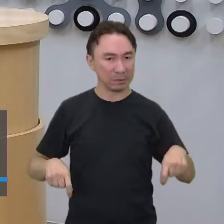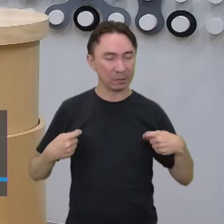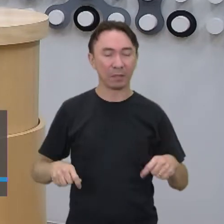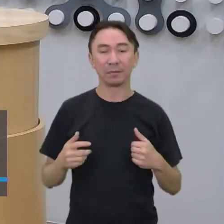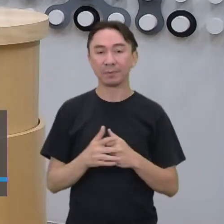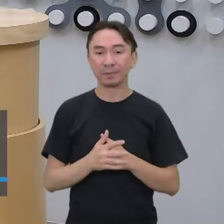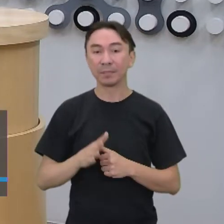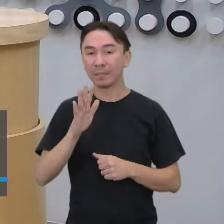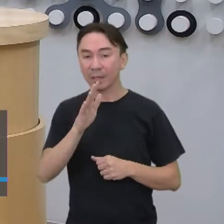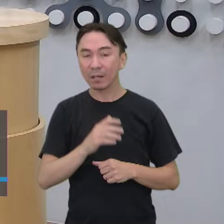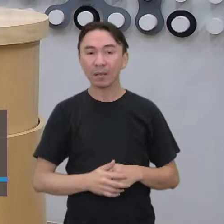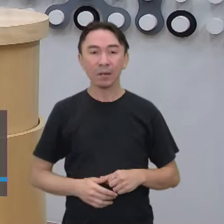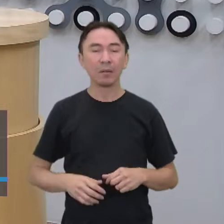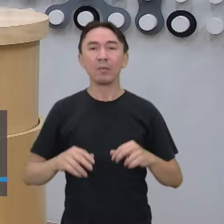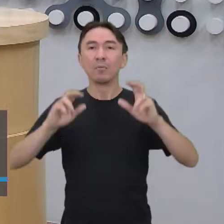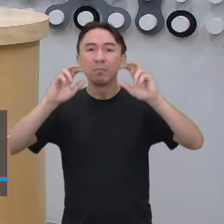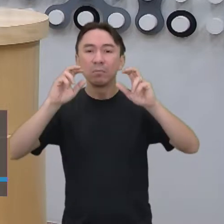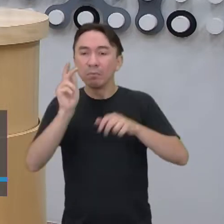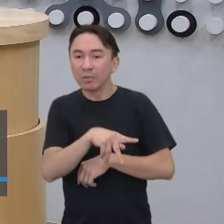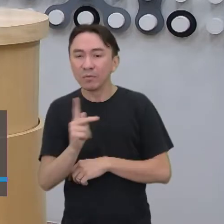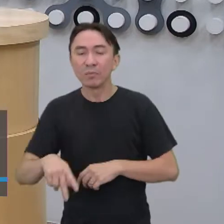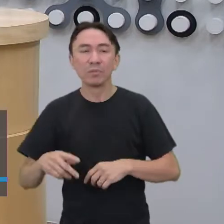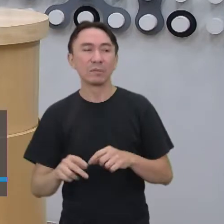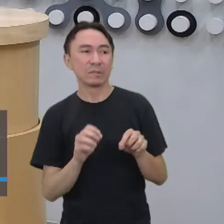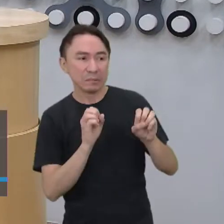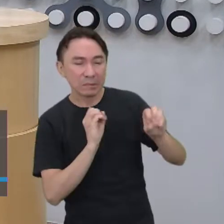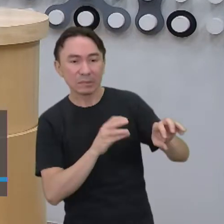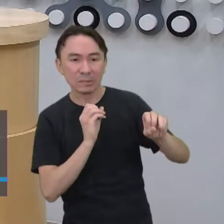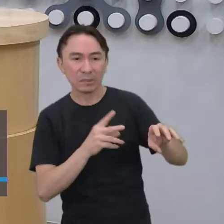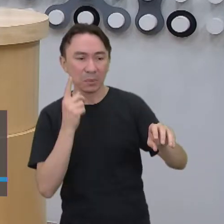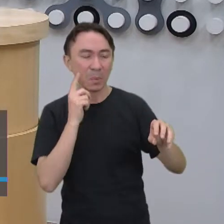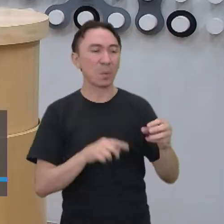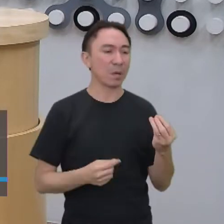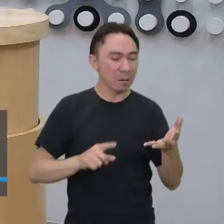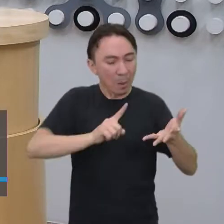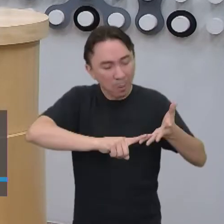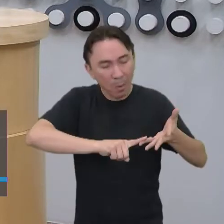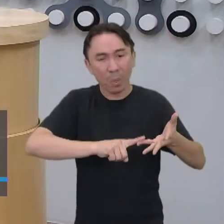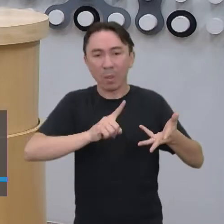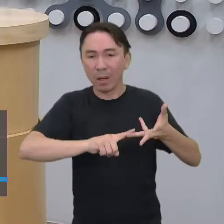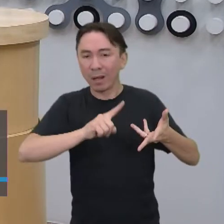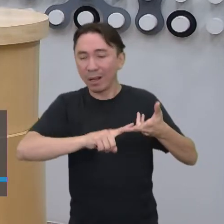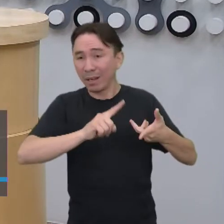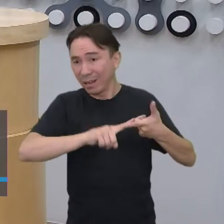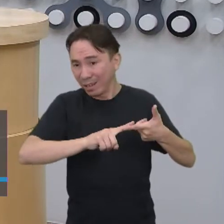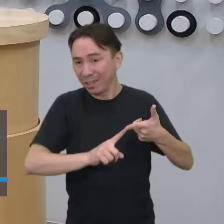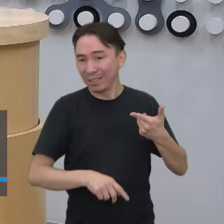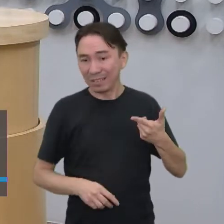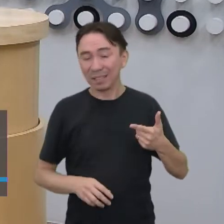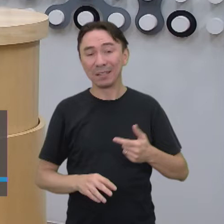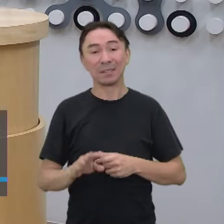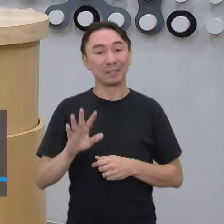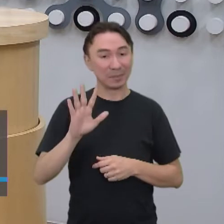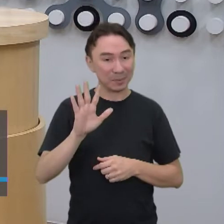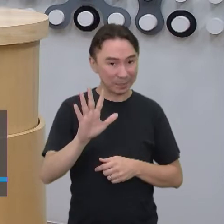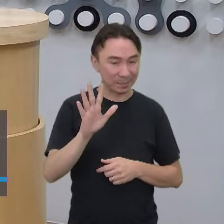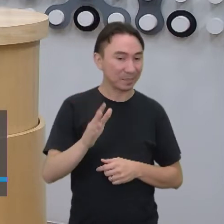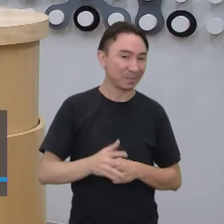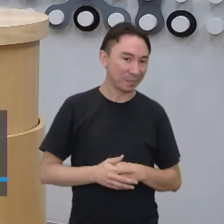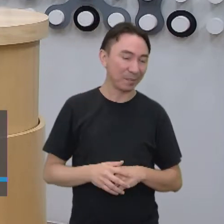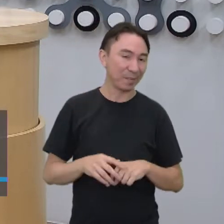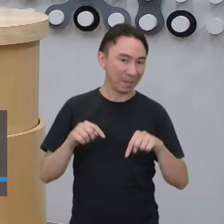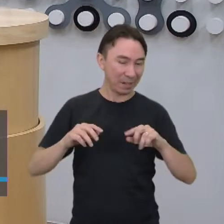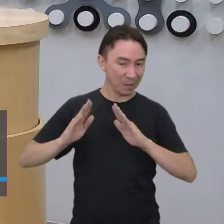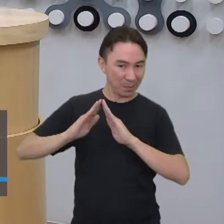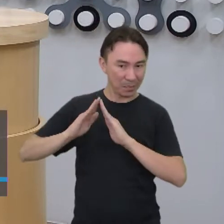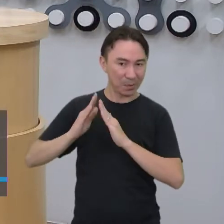o professor ensinava fundamentos e a gente tinha o melhor, o pior, mandava escolher time, aquela coisa toda antigamente. Quando, vocês podem ver, essa aula tá